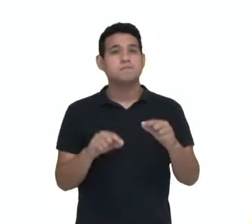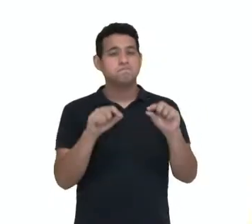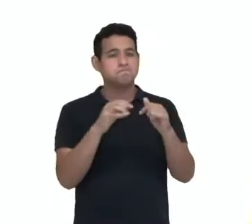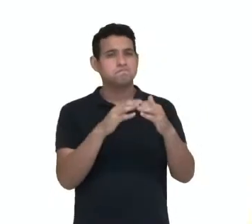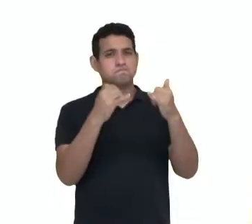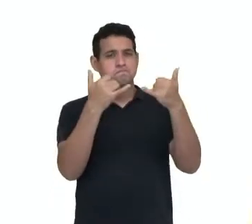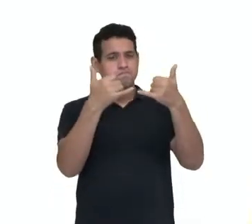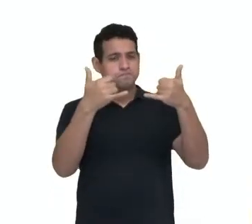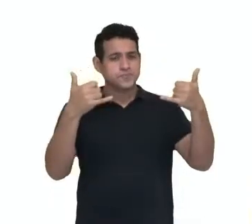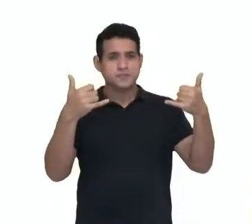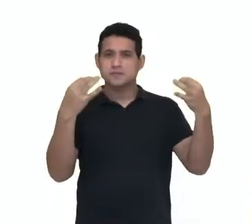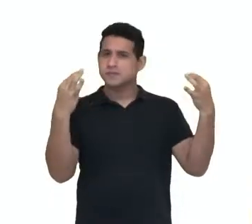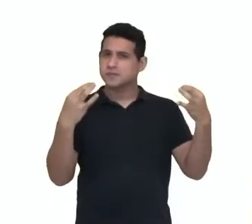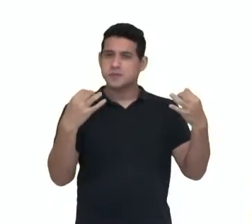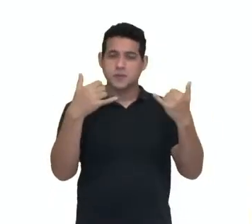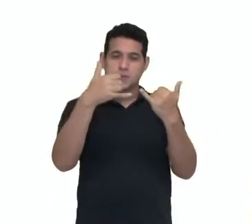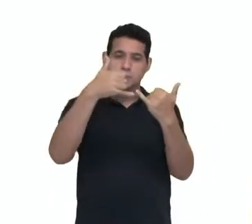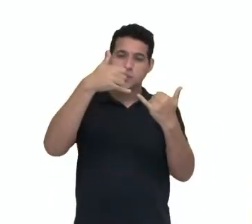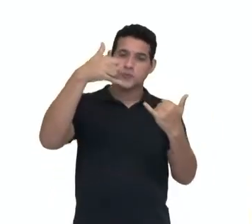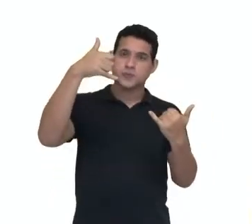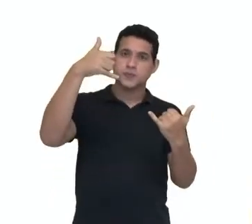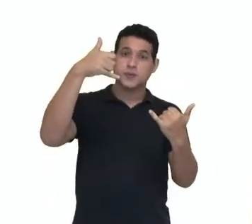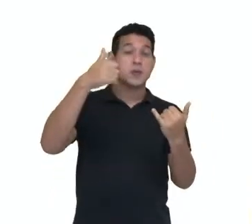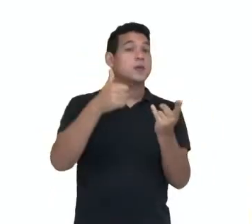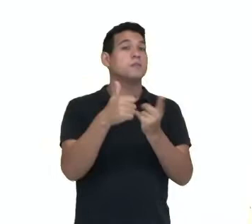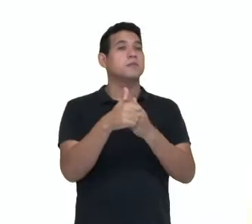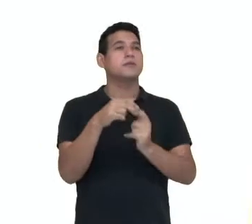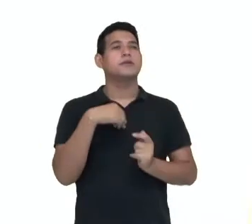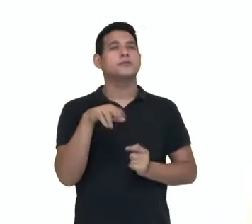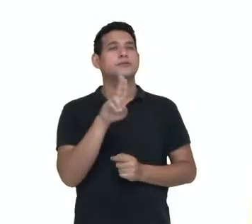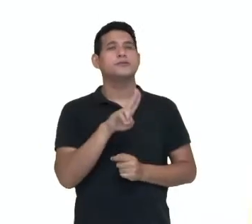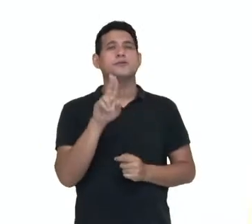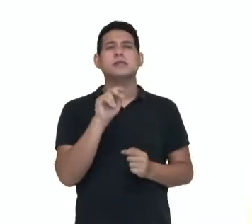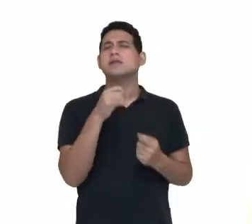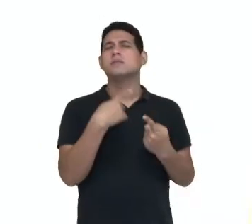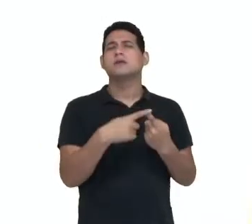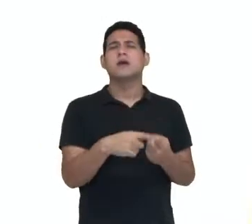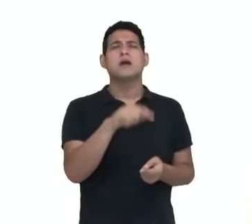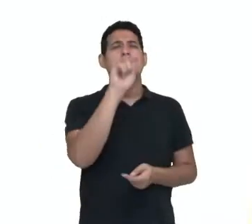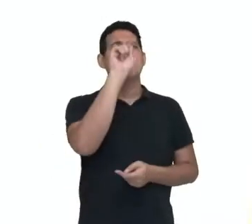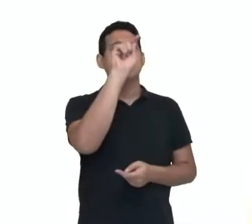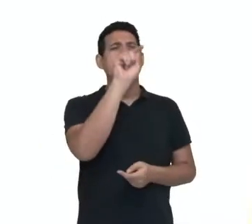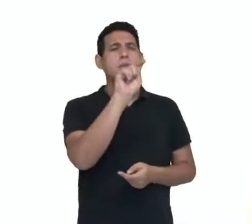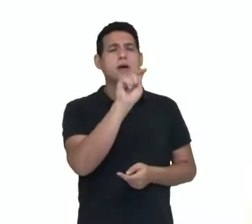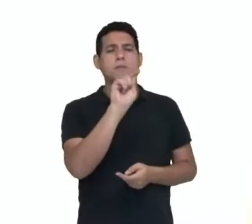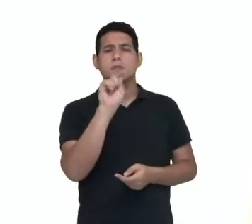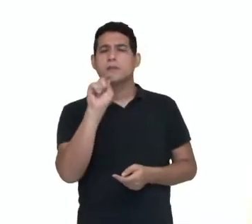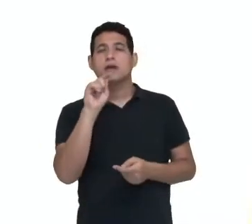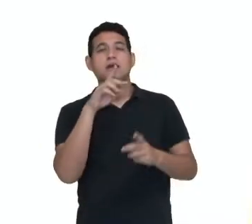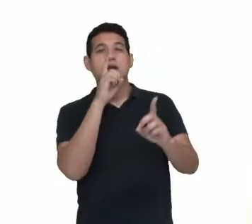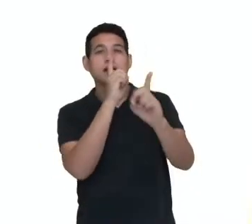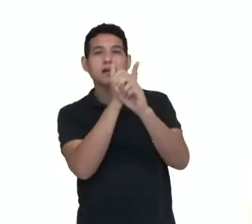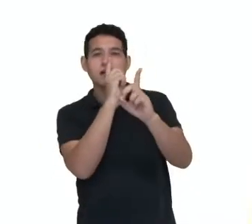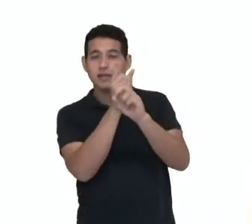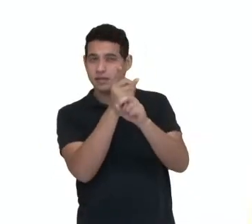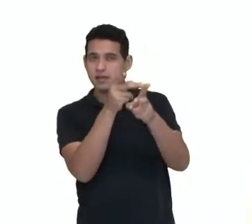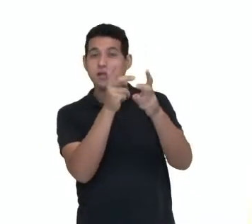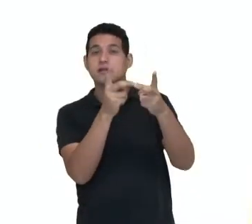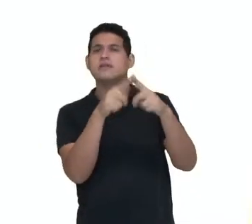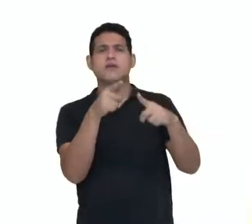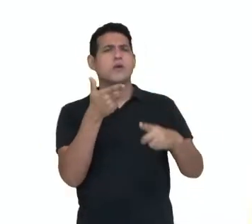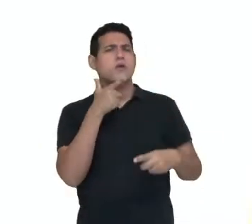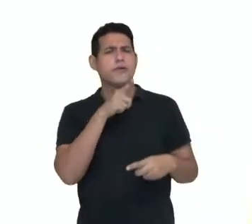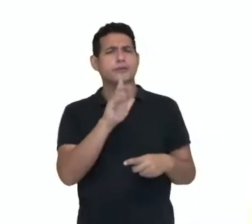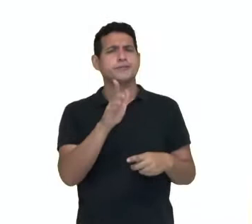alinhados. Então, olha ali, ó. Primeiro a gente usa de ter essas linhas pontilhadas para você conseguir encontrar o ponto, tá bom? Se você